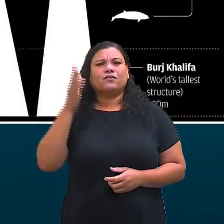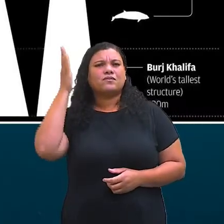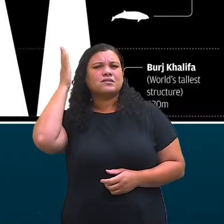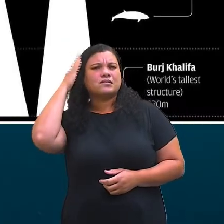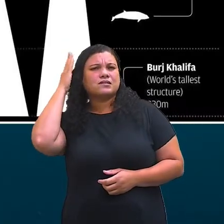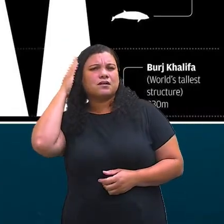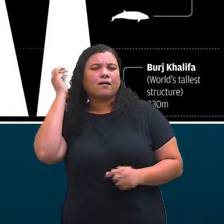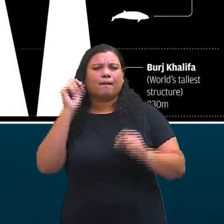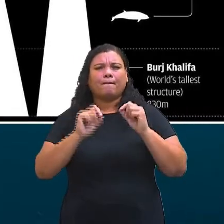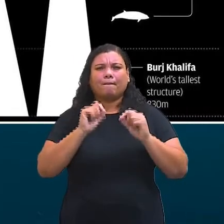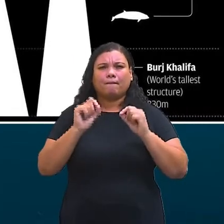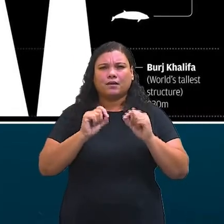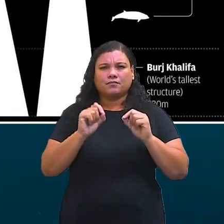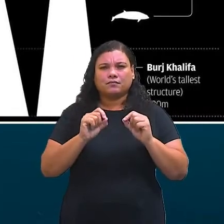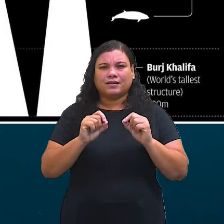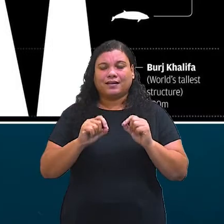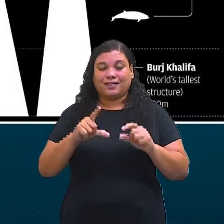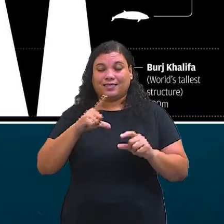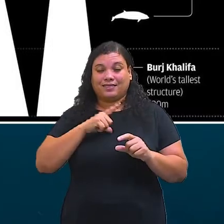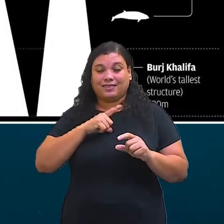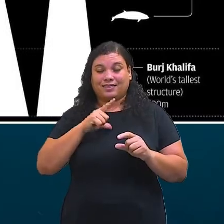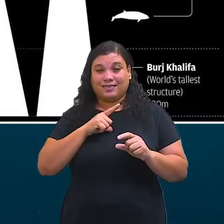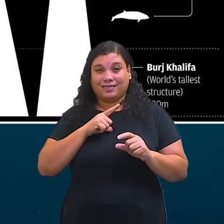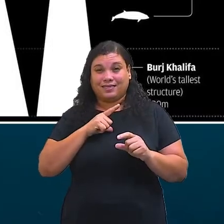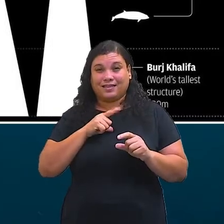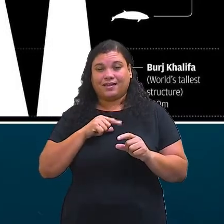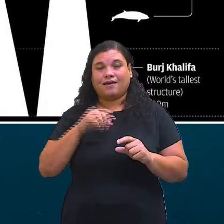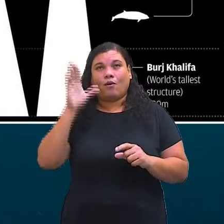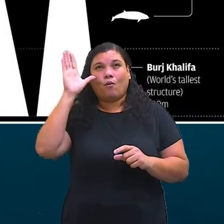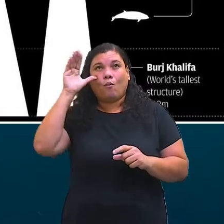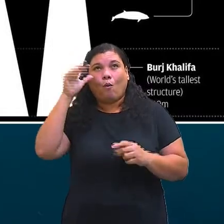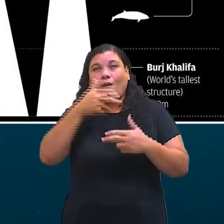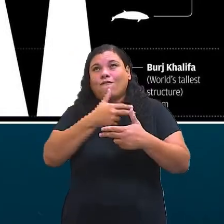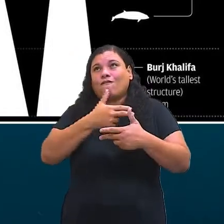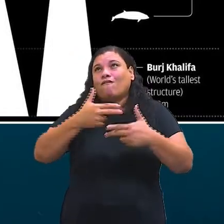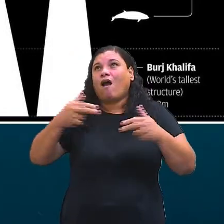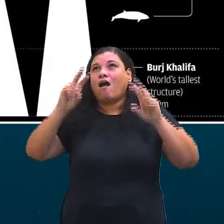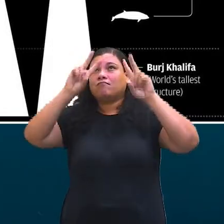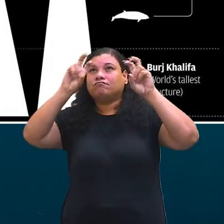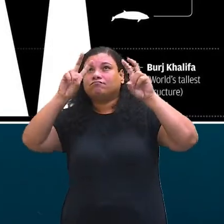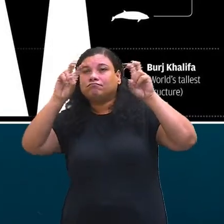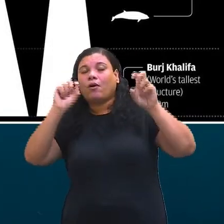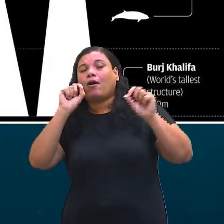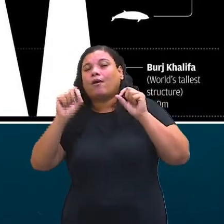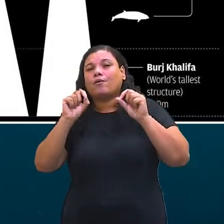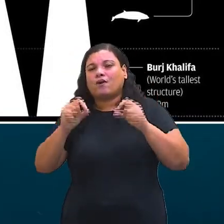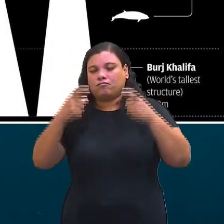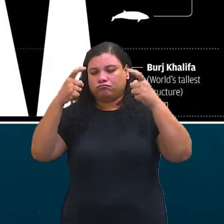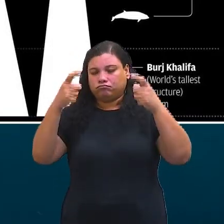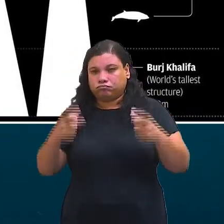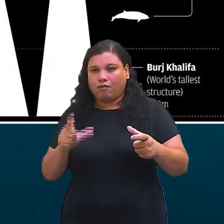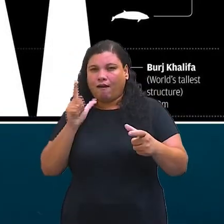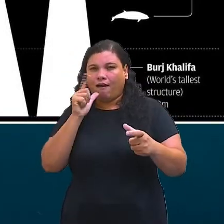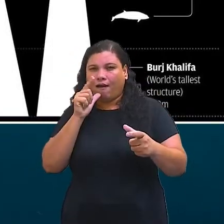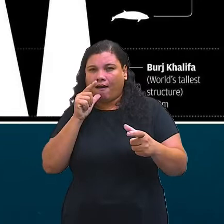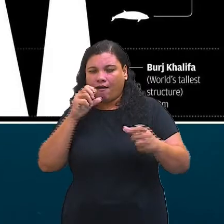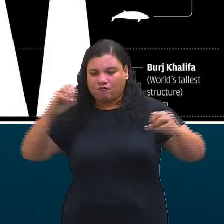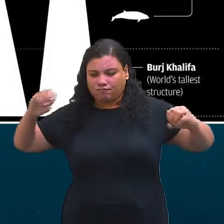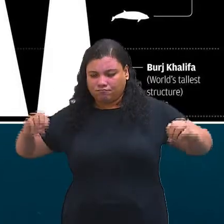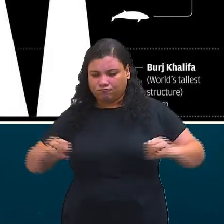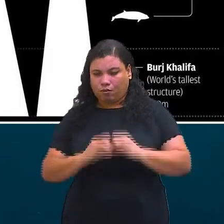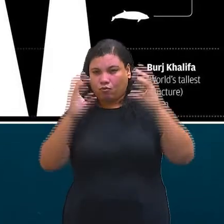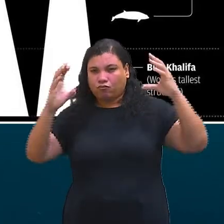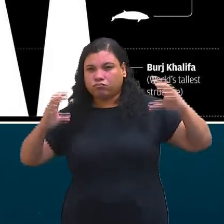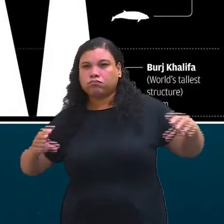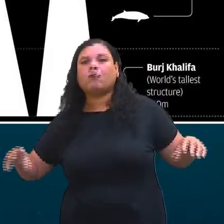Você sabia que existem muitas curiosidades sobre a Fossa das Marianas? Como todos já sabem, a Fossa das Marianas é o local mais profundo